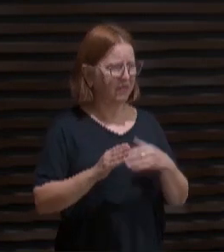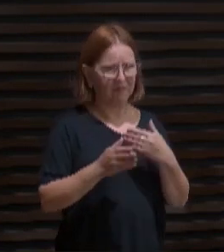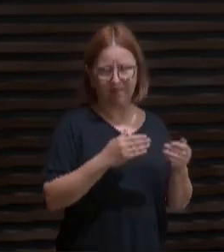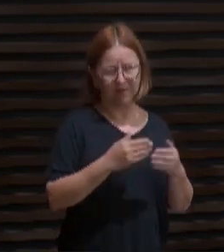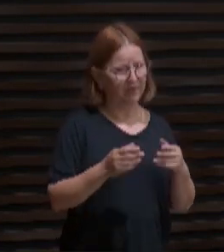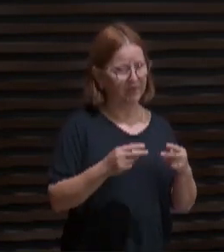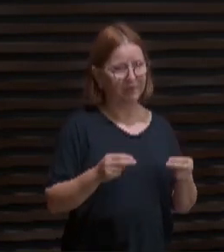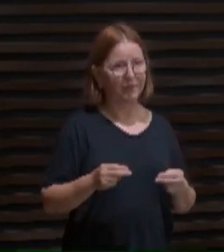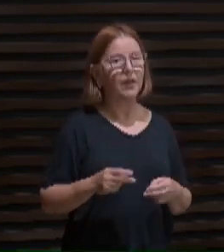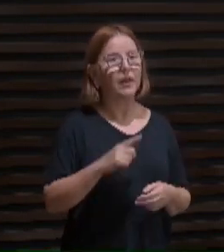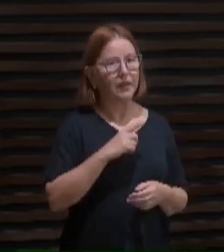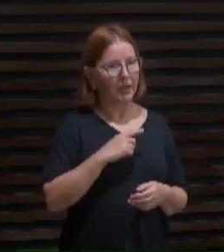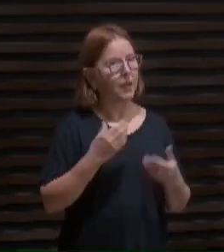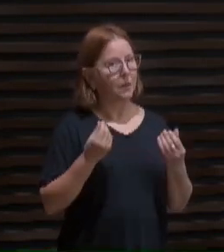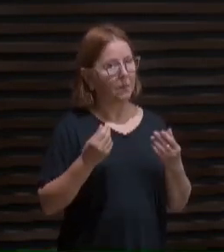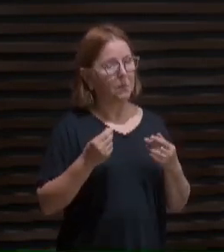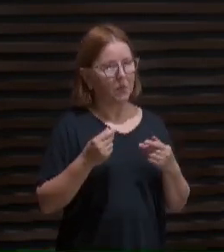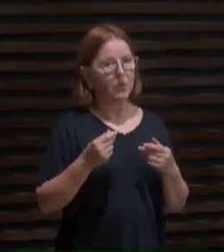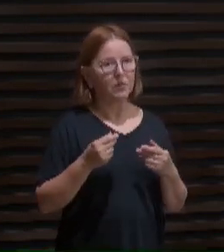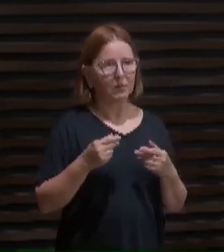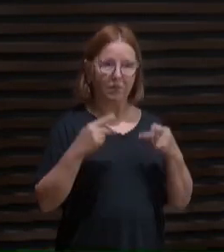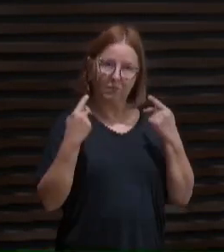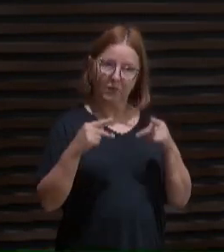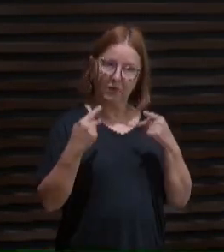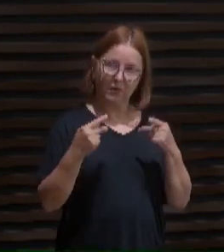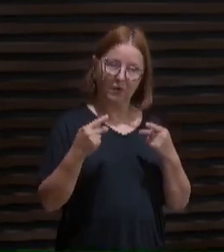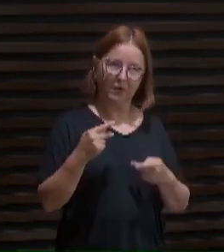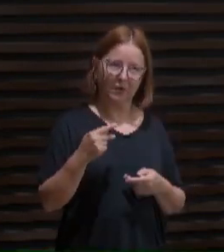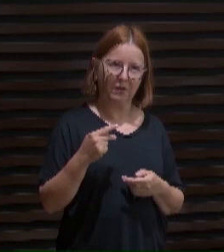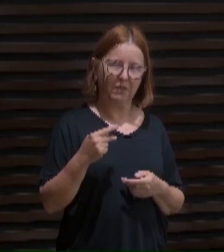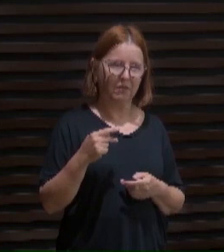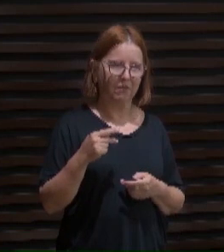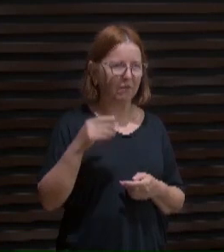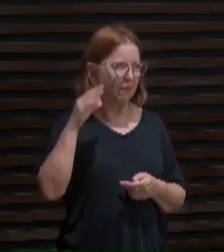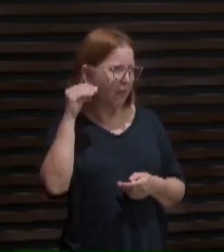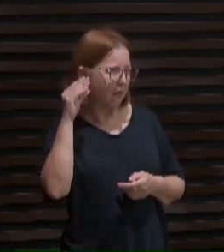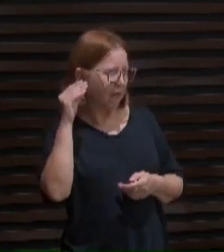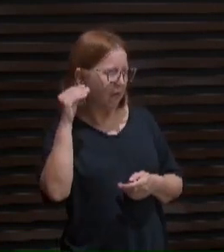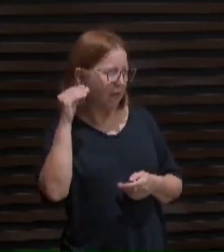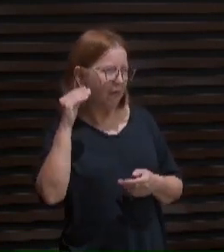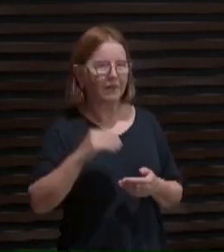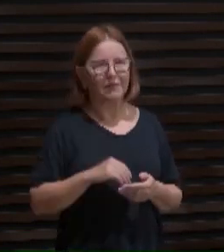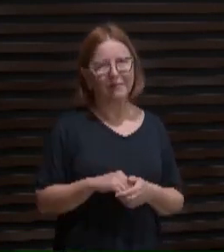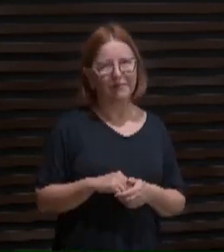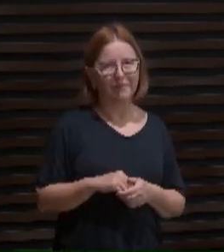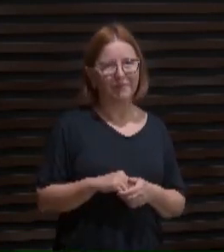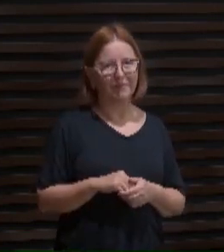que é boa, bom de conversa, bom de diálogo,